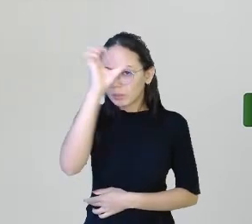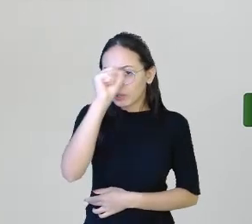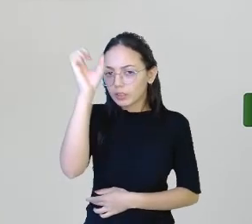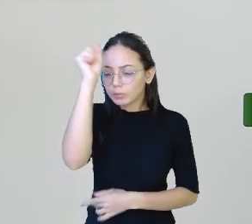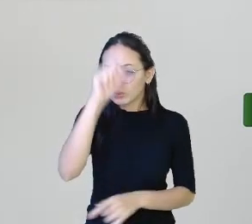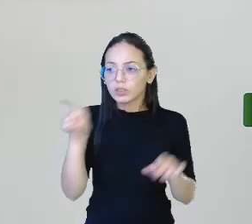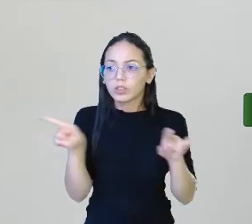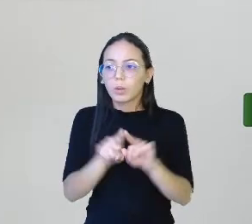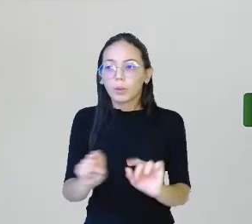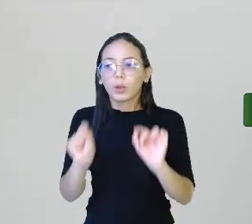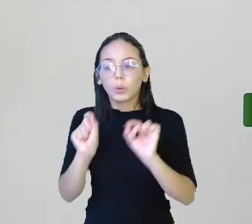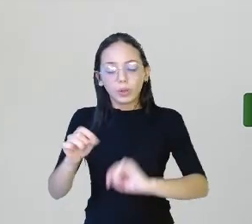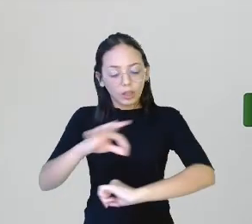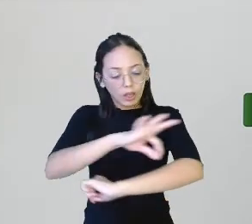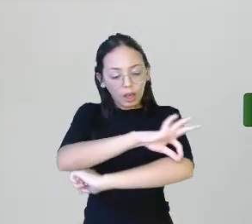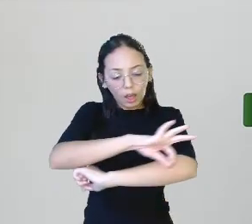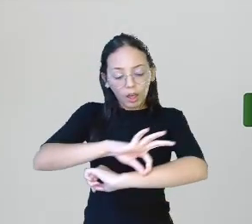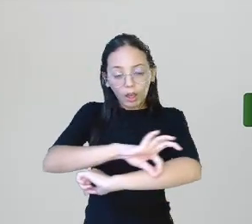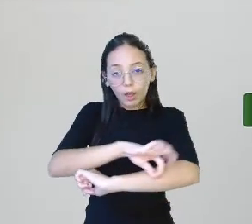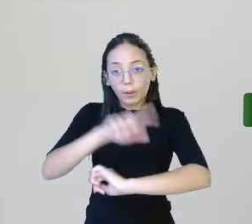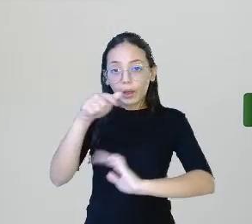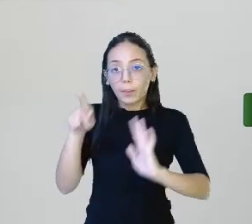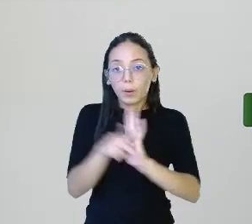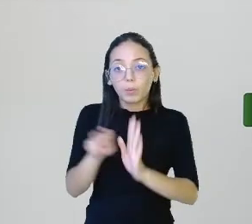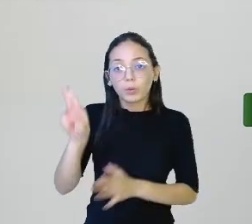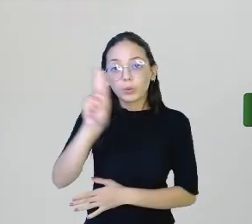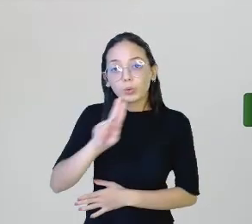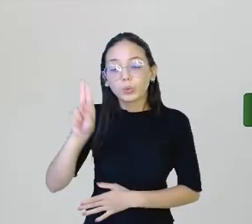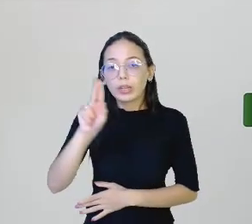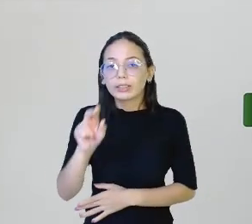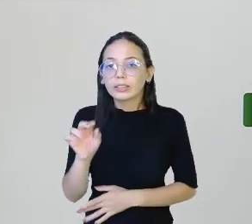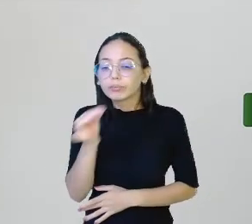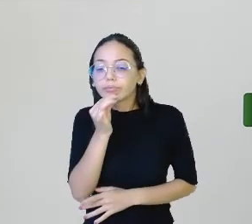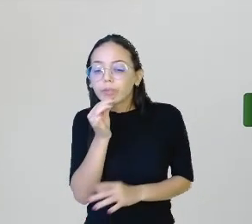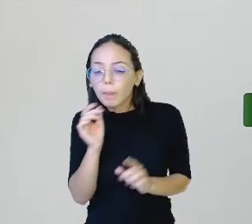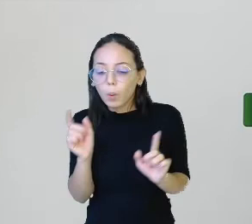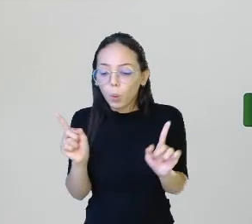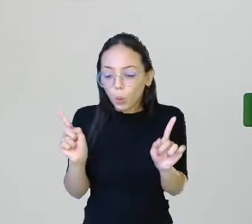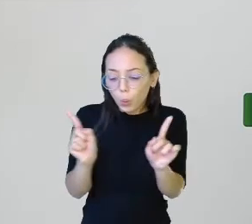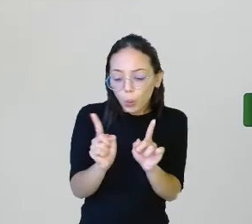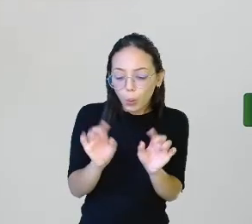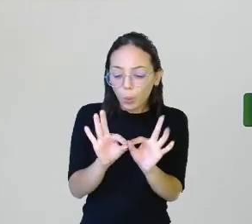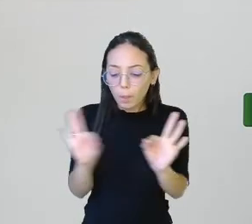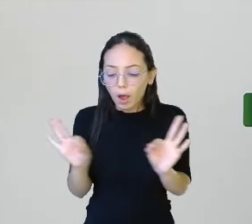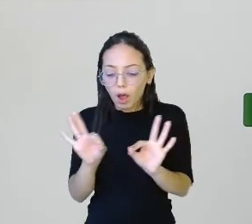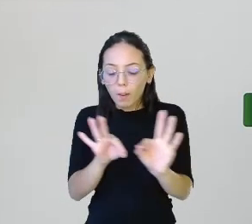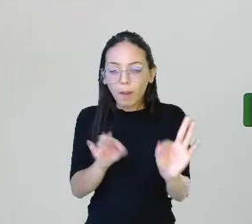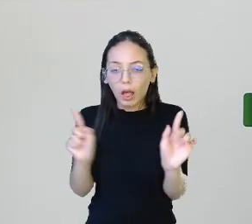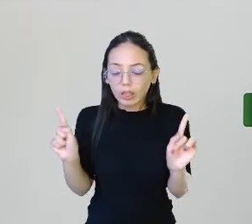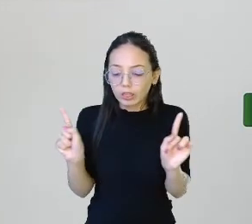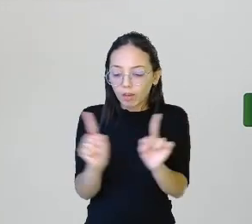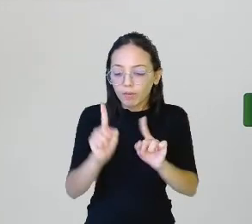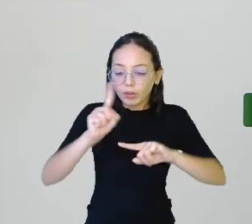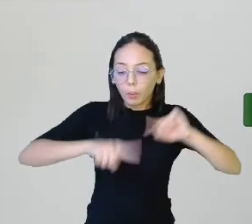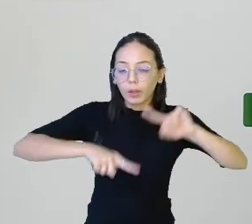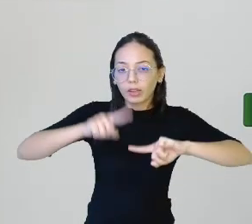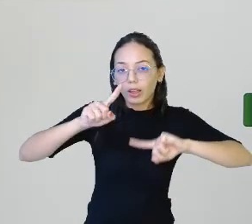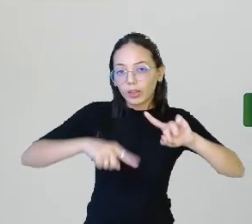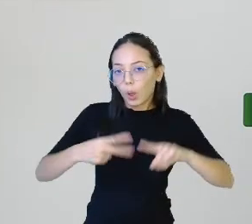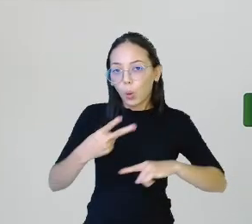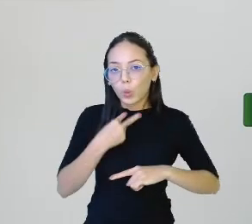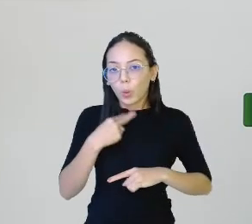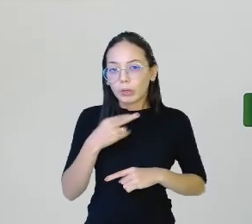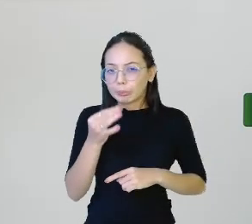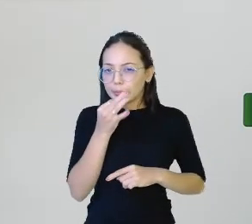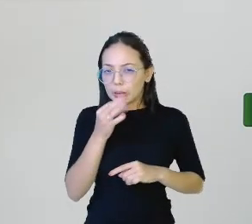também que a régua é utilizada para medir pequenas coisas, né? Dificilmente a gente vai conseguir medir